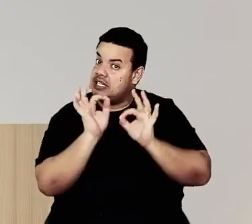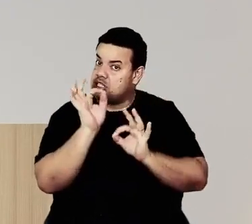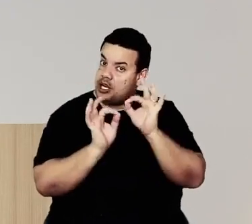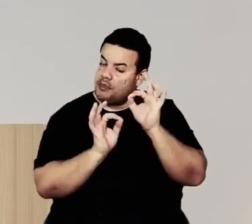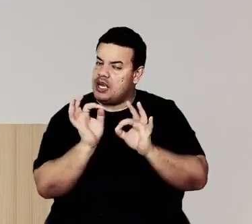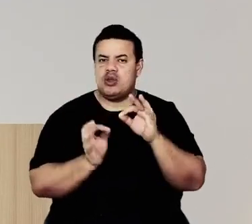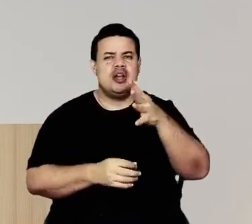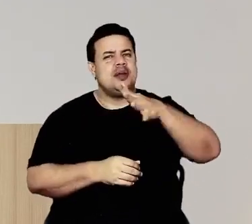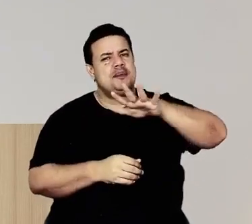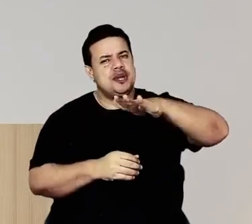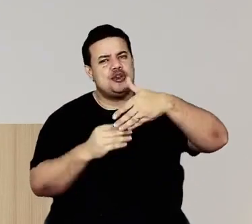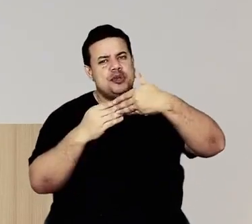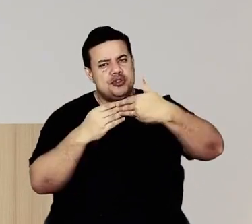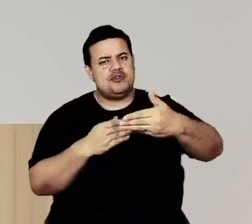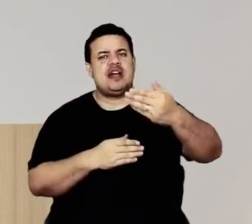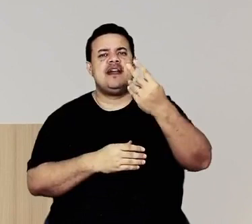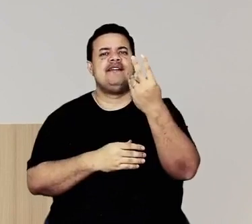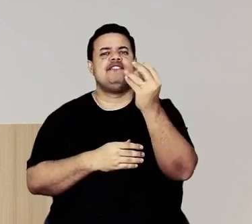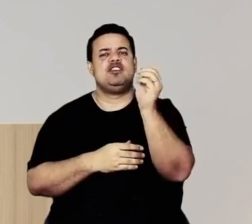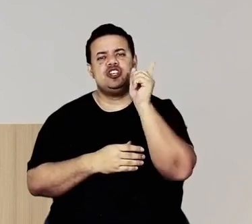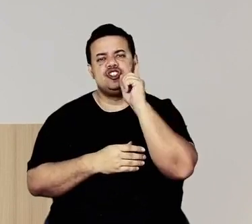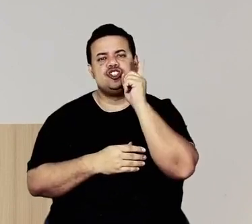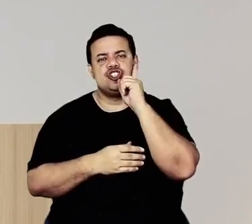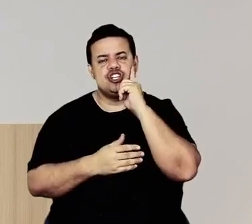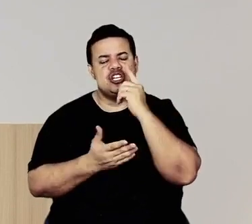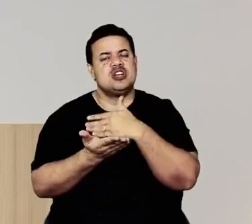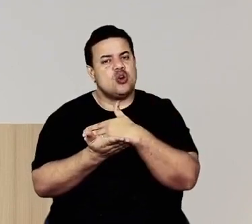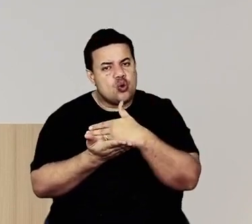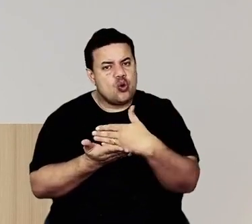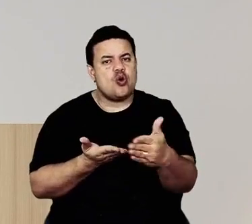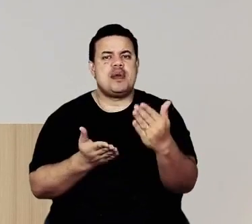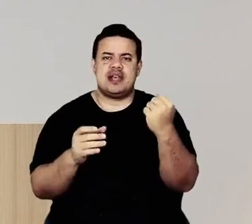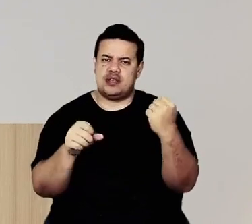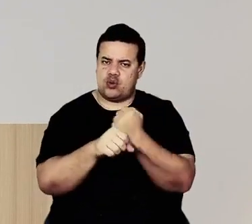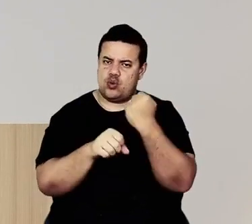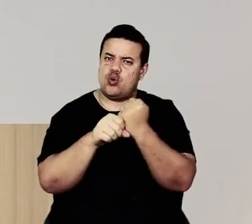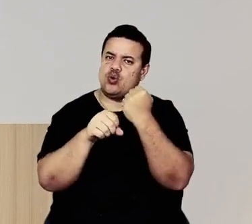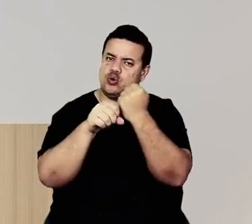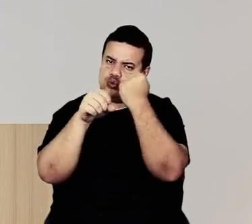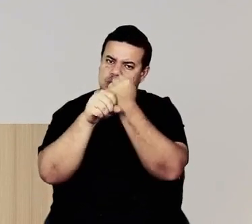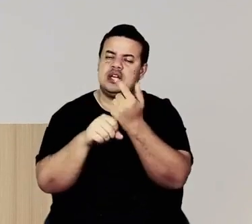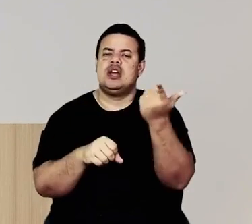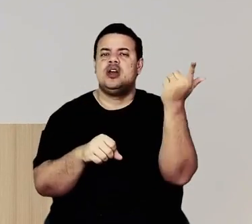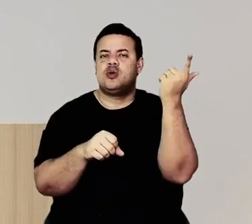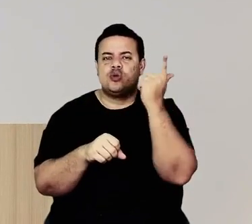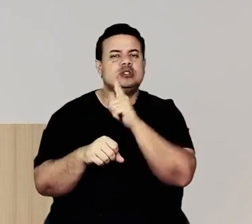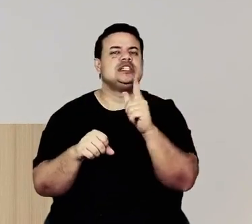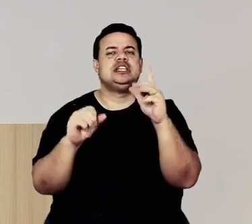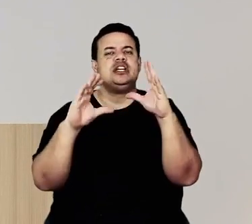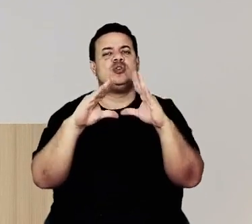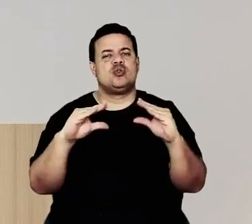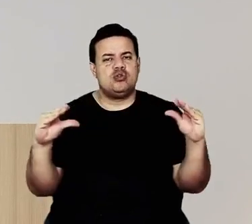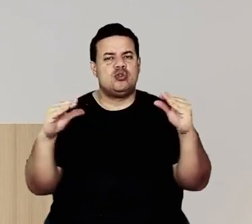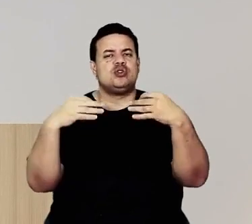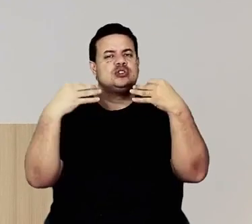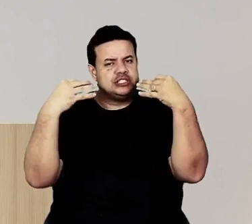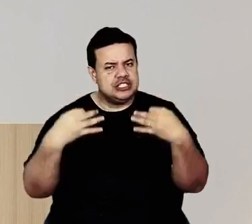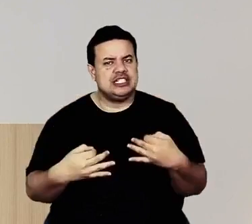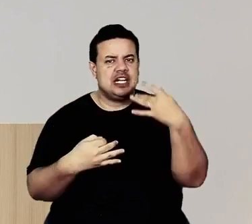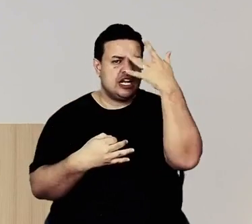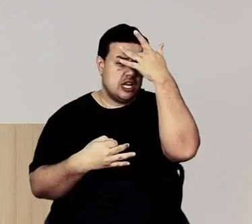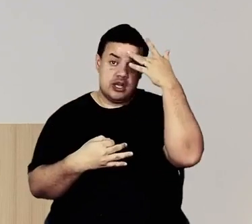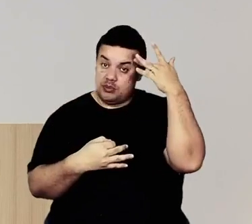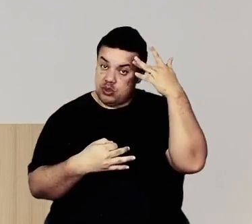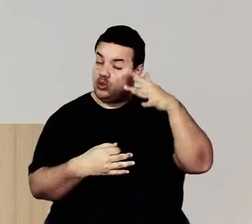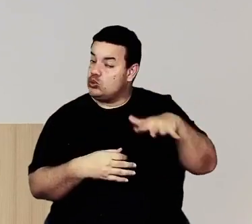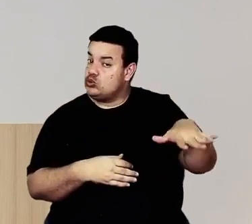uns 20 dias Teresa vai começar a construir para trazer um pouco de dignidade um pouco de conforto né pessoal de Bela Vista para todos eles você